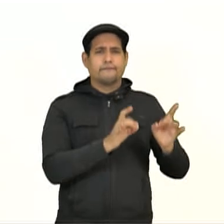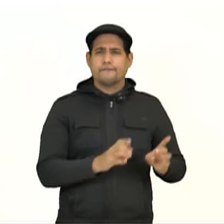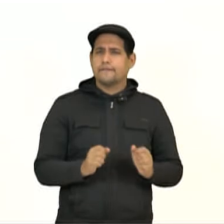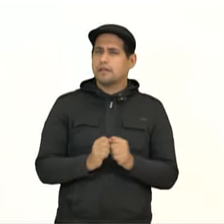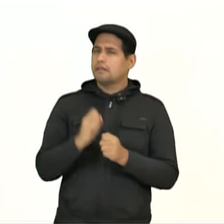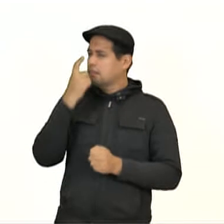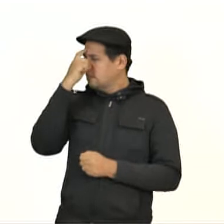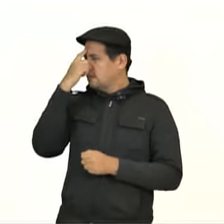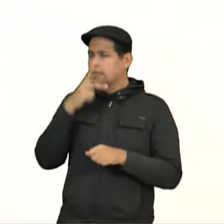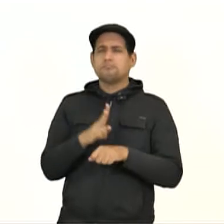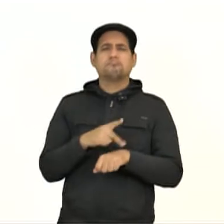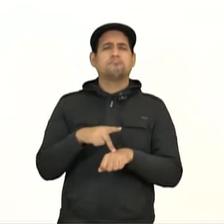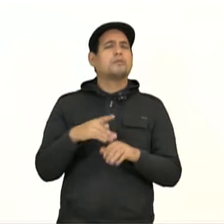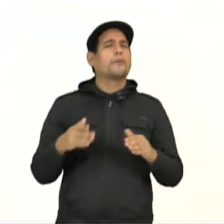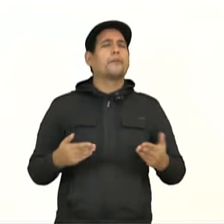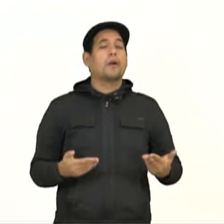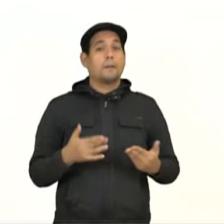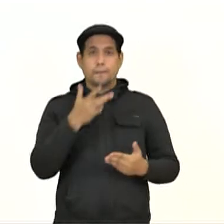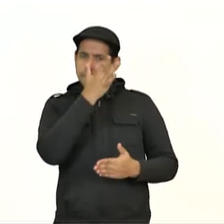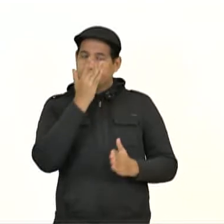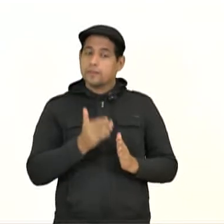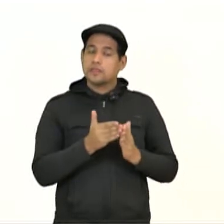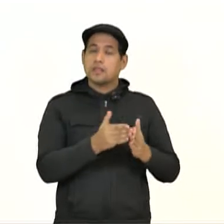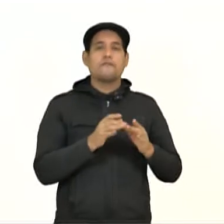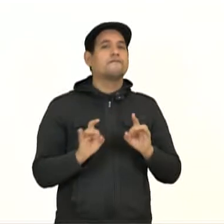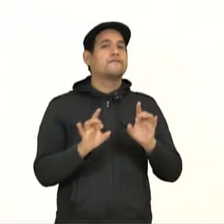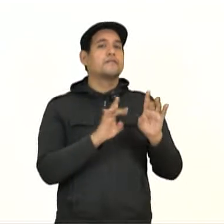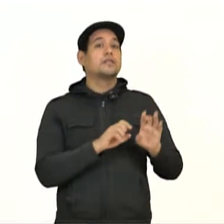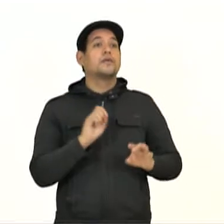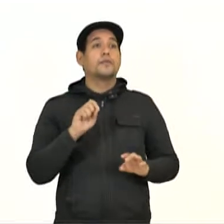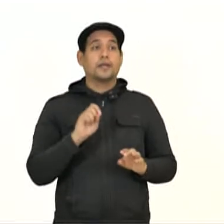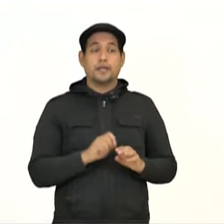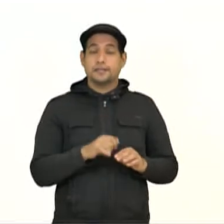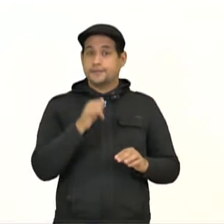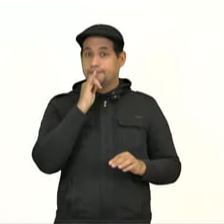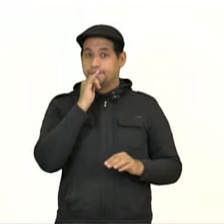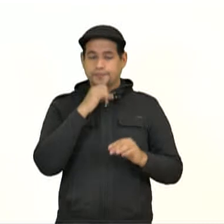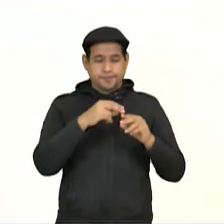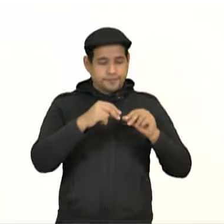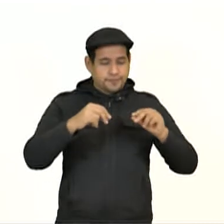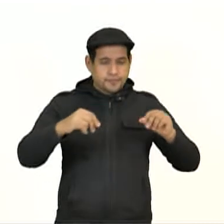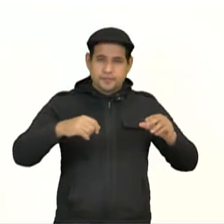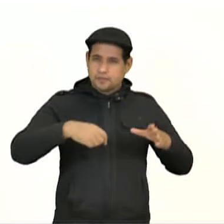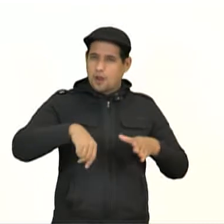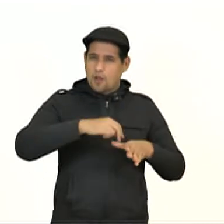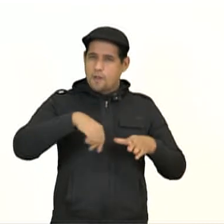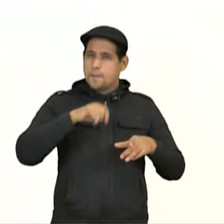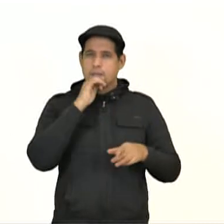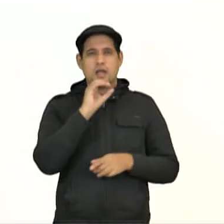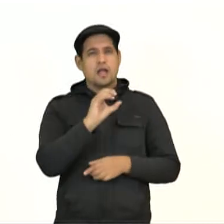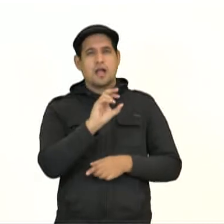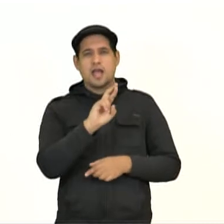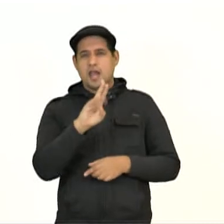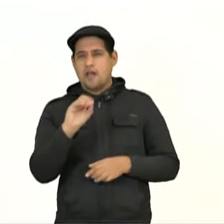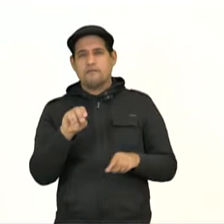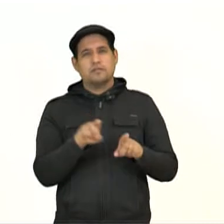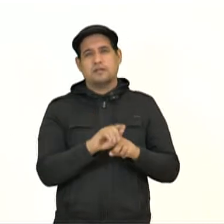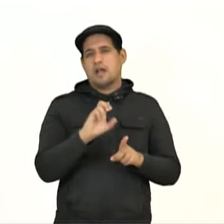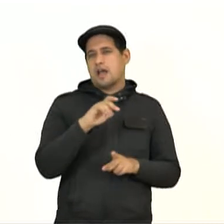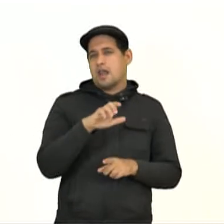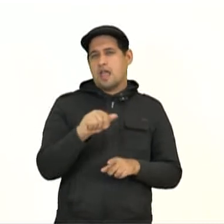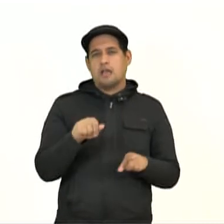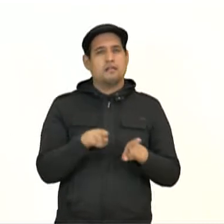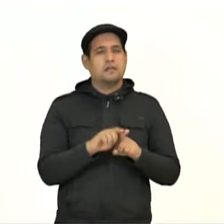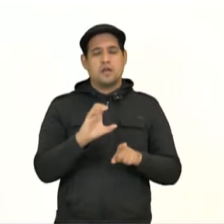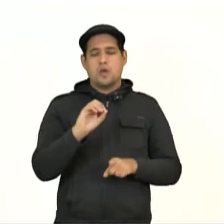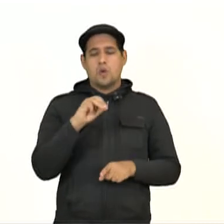as Índias? Os navegadores desejavam comercializar as especiarias, são os temperos como cravo, canela, pimenta,